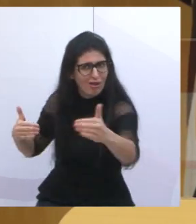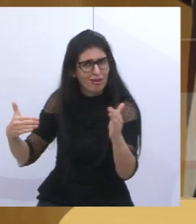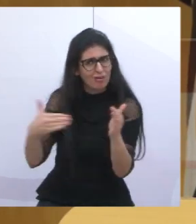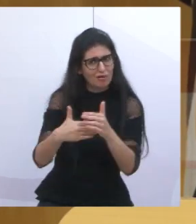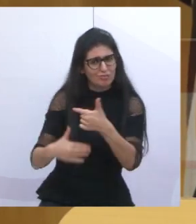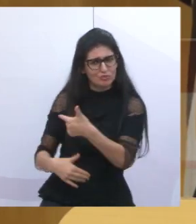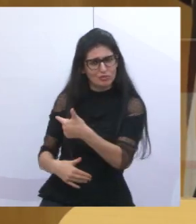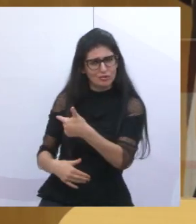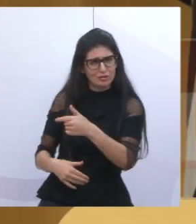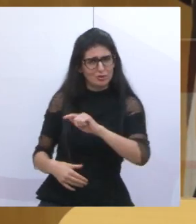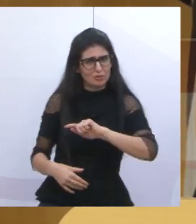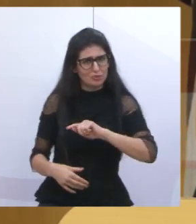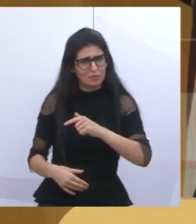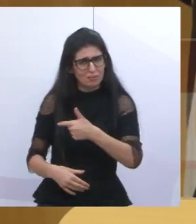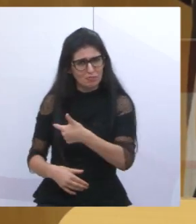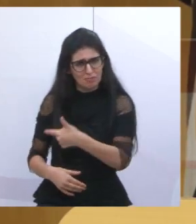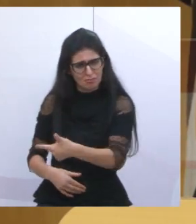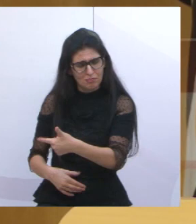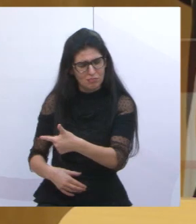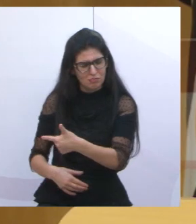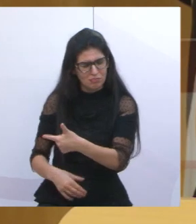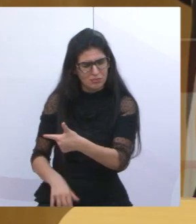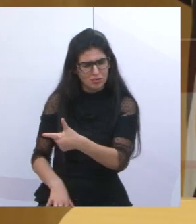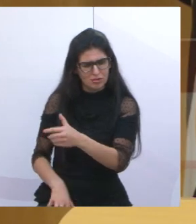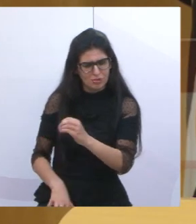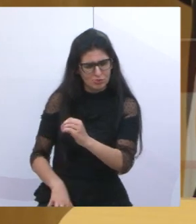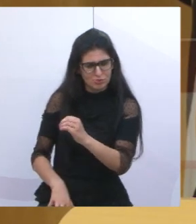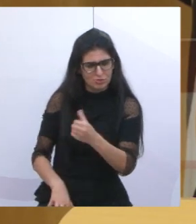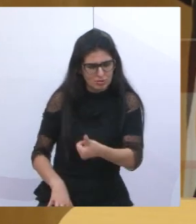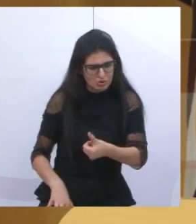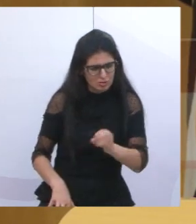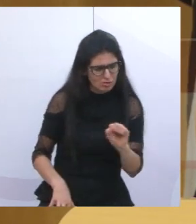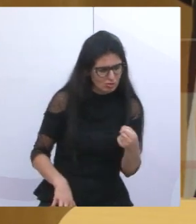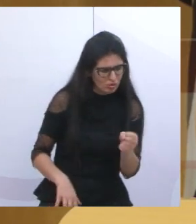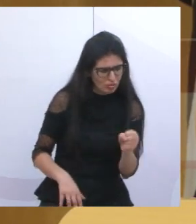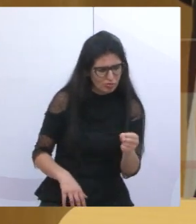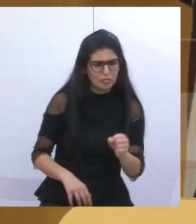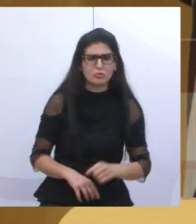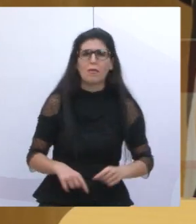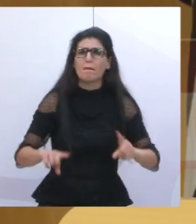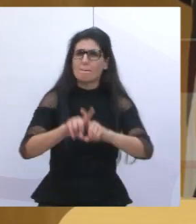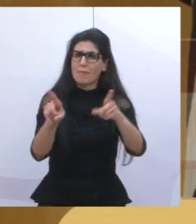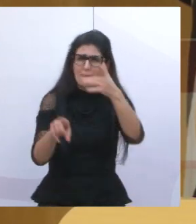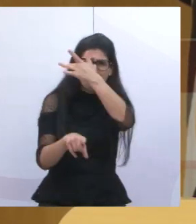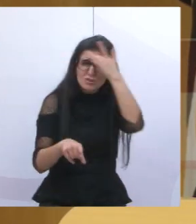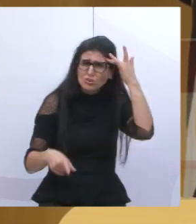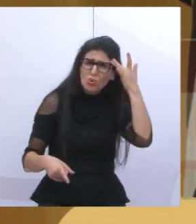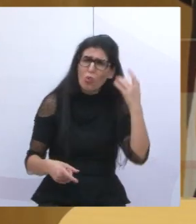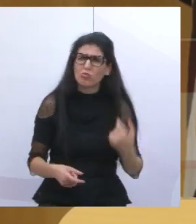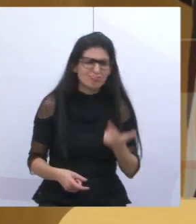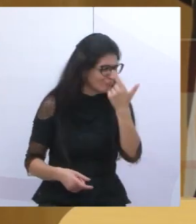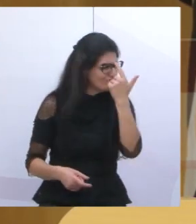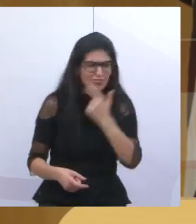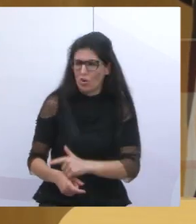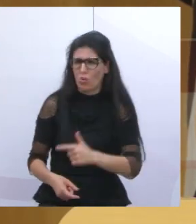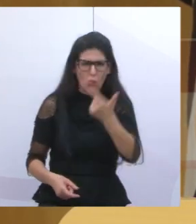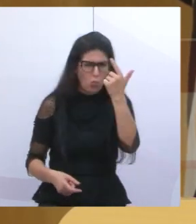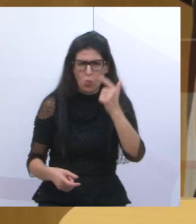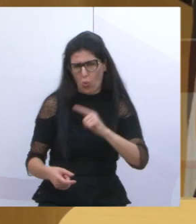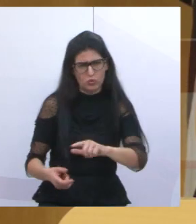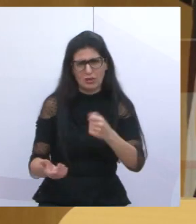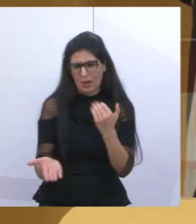2068. Agora, quem não pagou, porque não tinha condições de pagar. Agora, eu desconcordo com